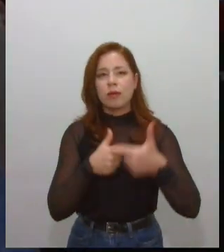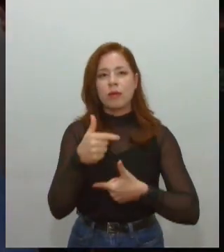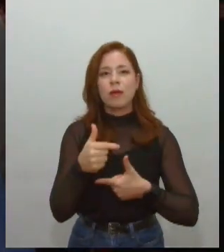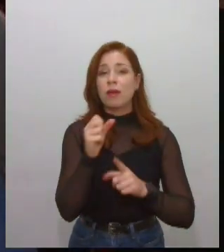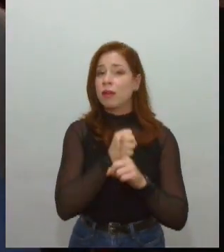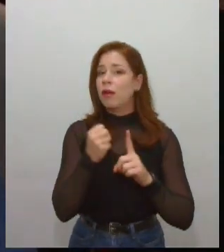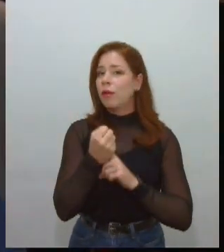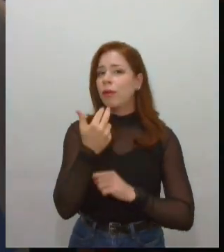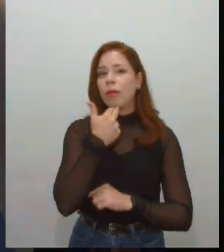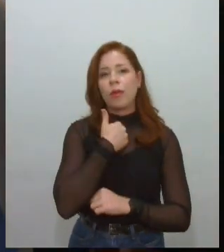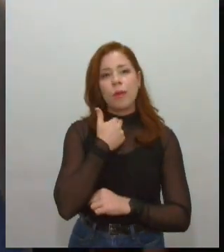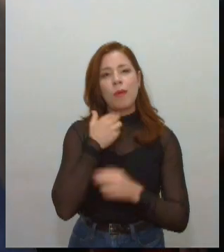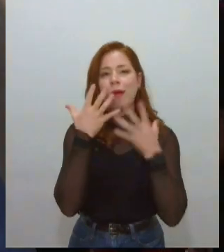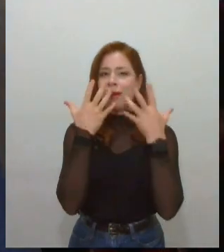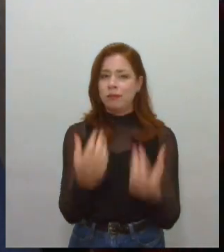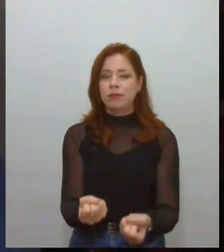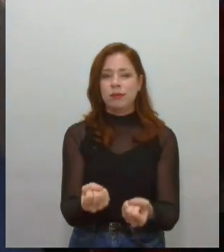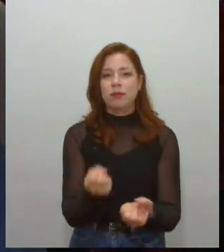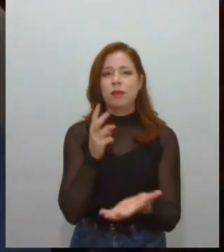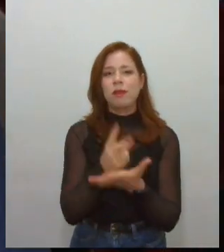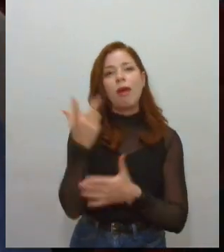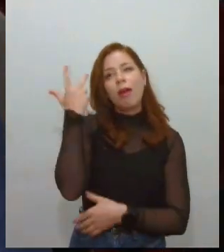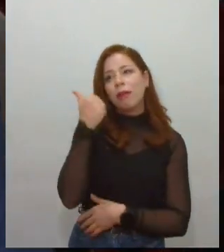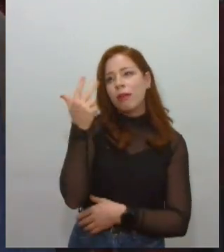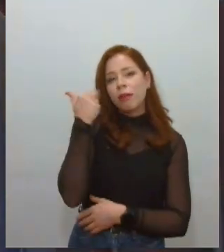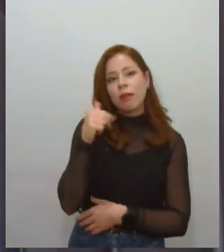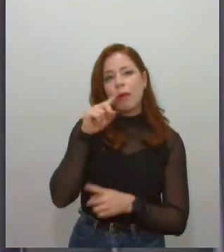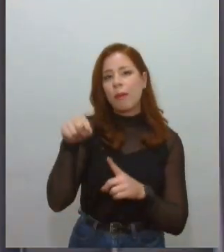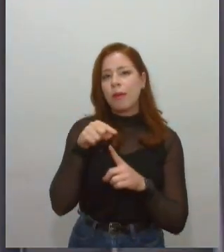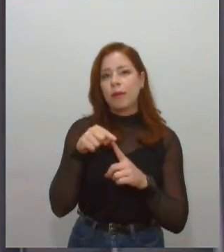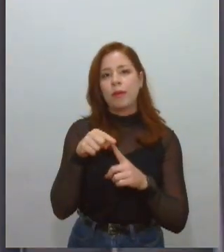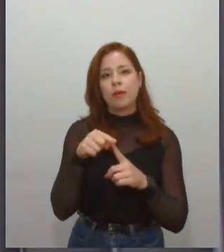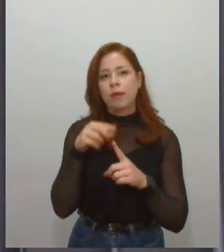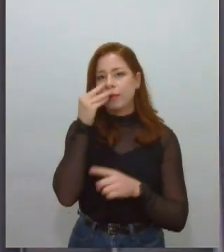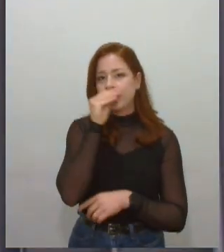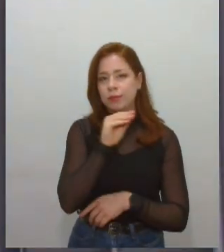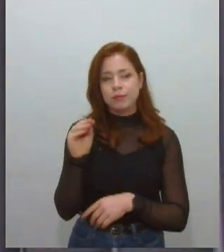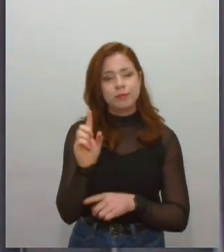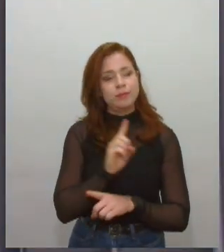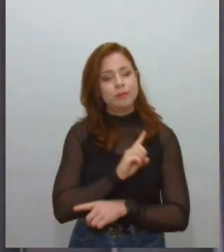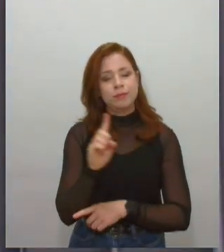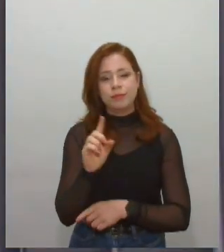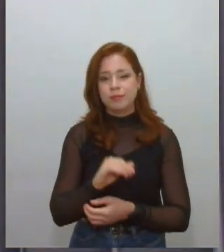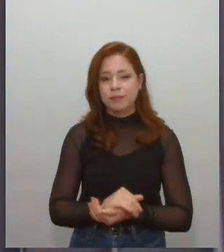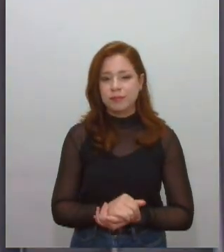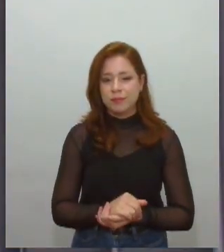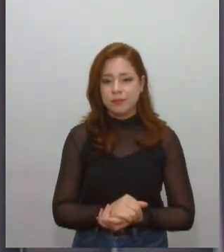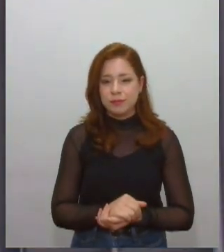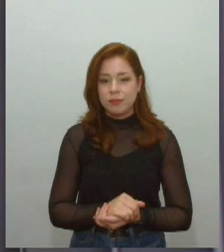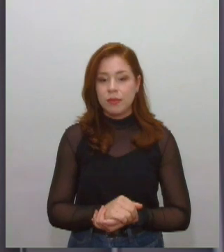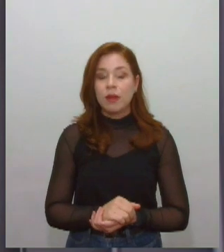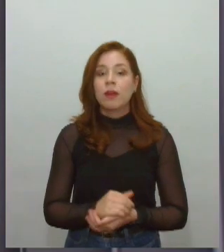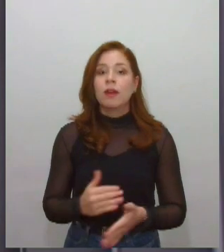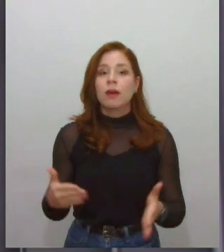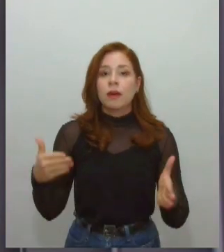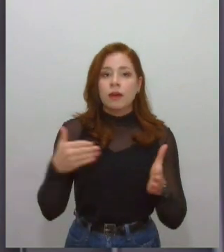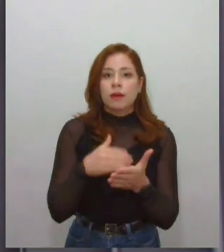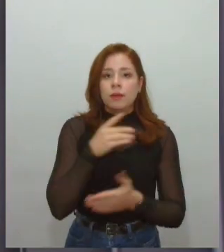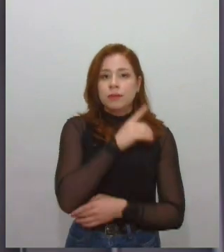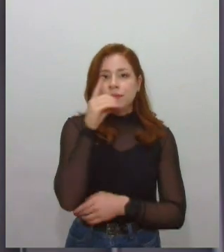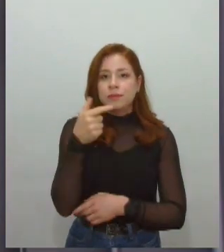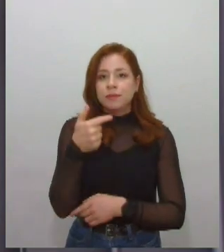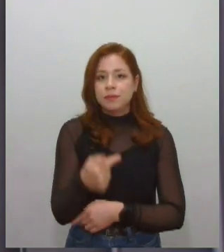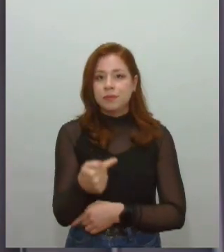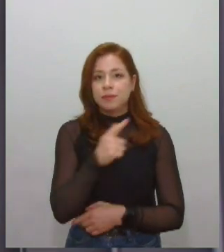como normal esse tipo de violação. E olha, no último dia 7, o governo do estado inaugurou